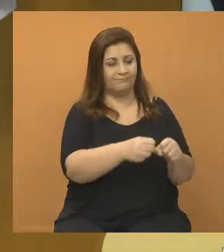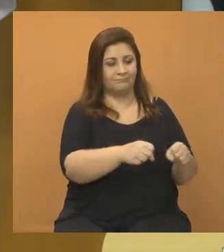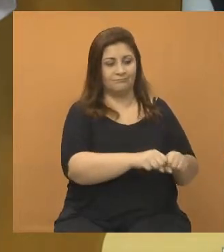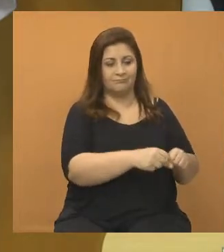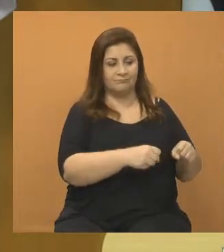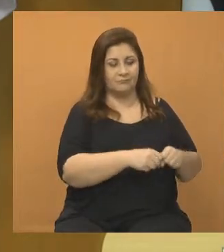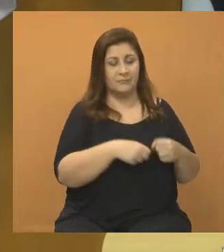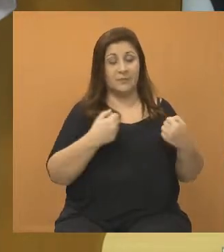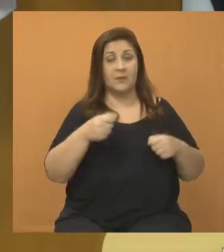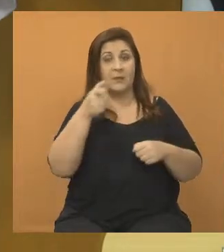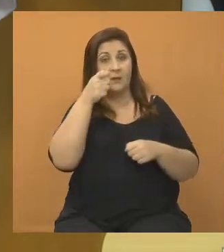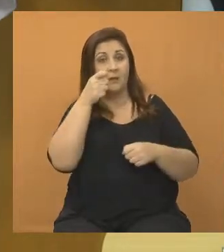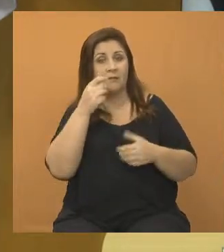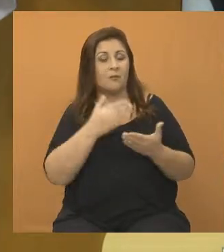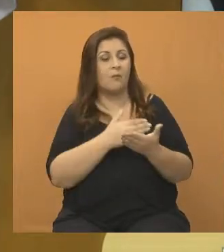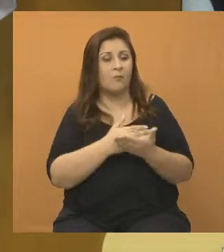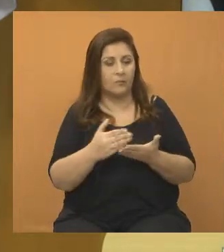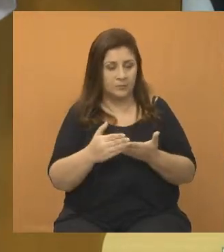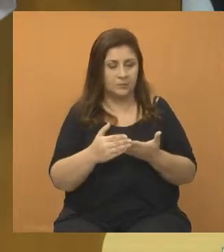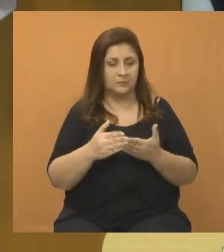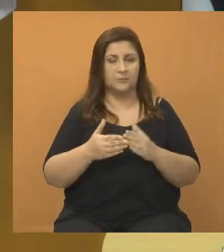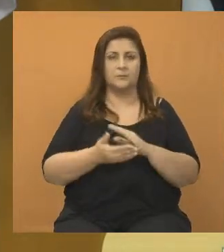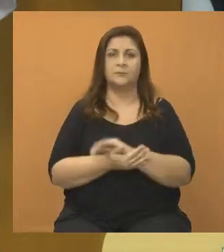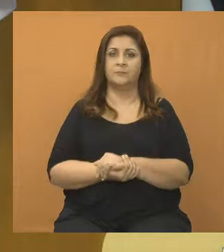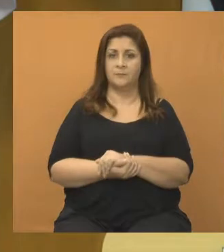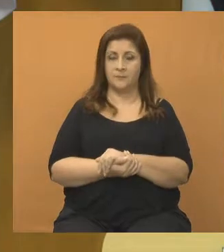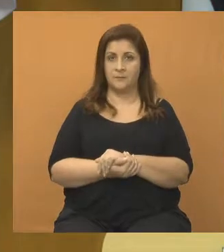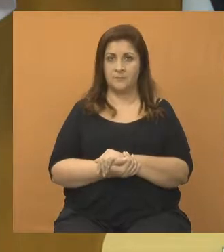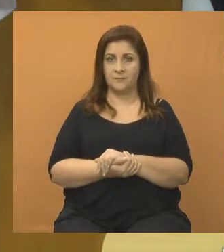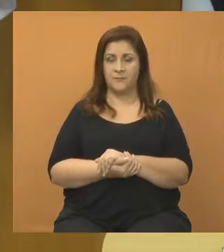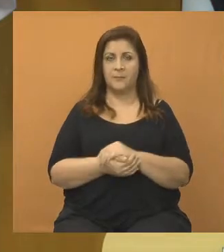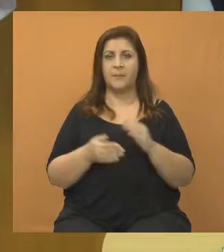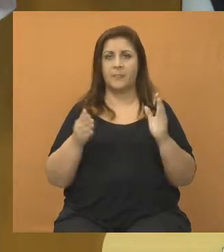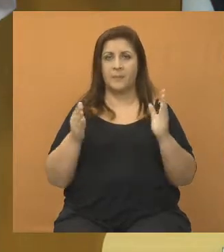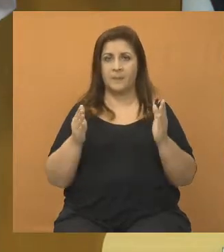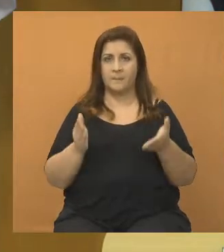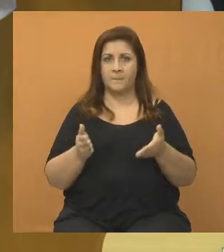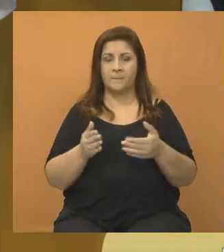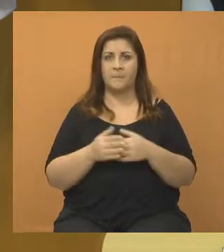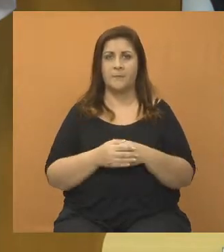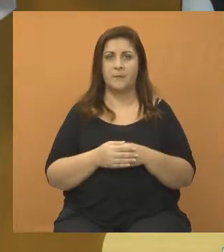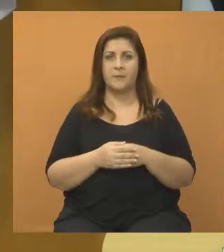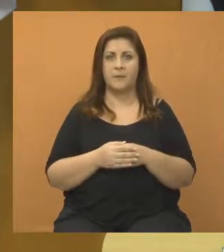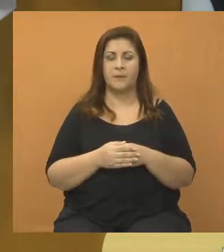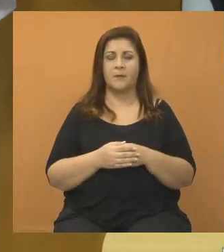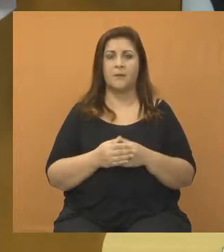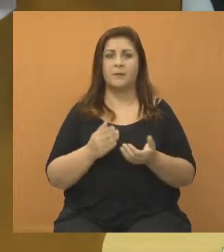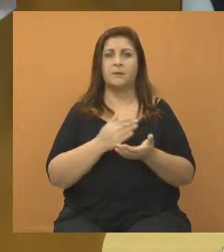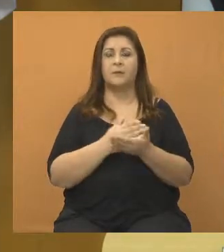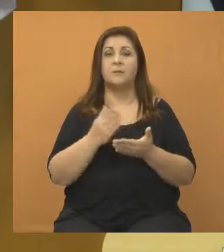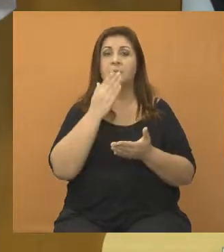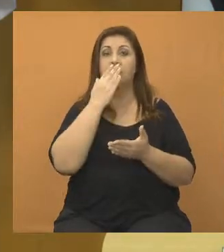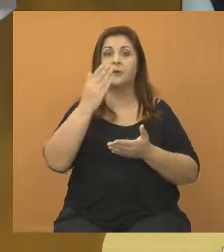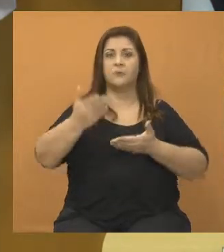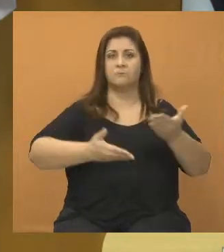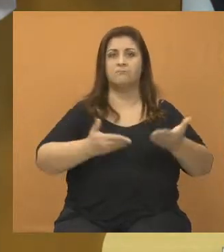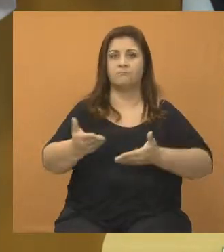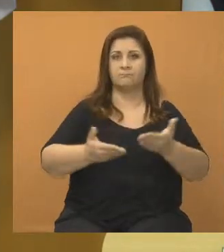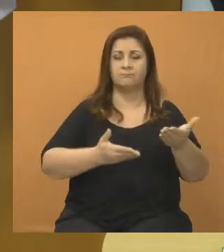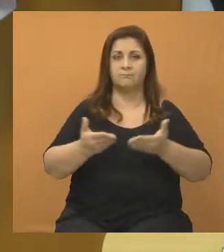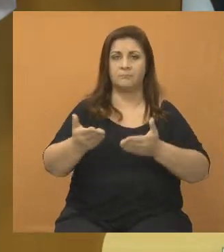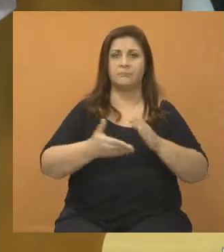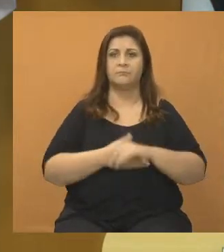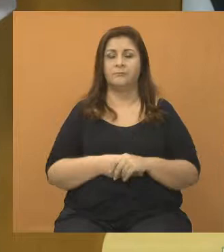de um levantamento para poder licitar de novo. Então hoje a gente abriu a licitação, espero no segundo semestre as obras já